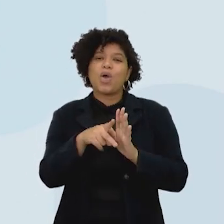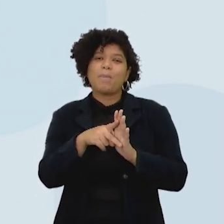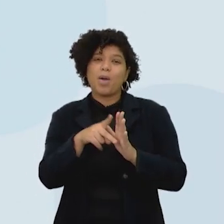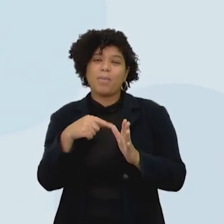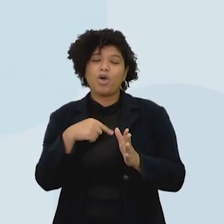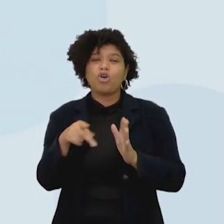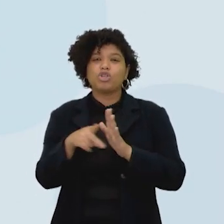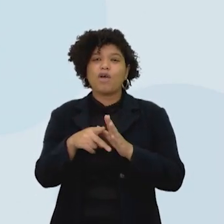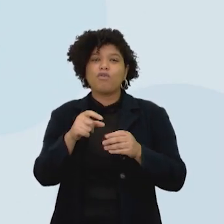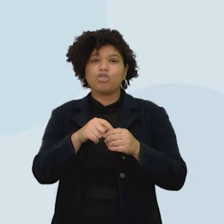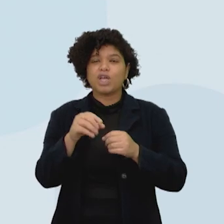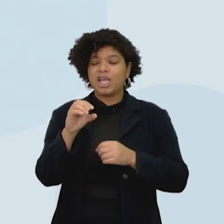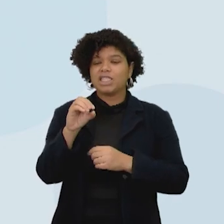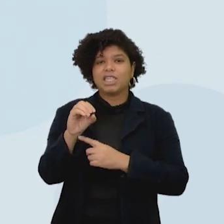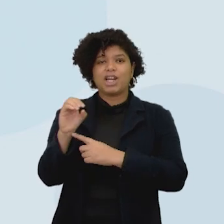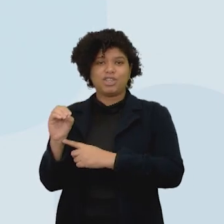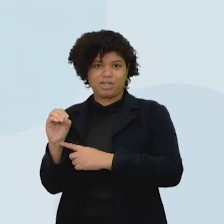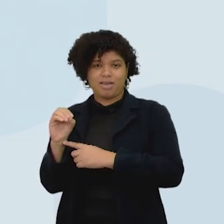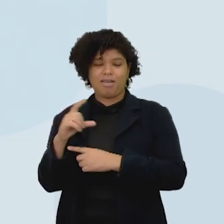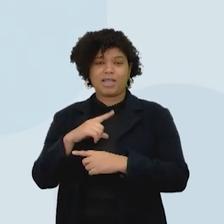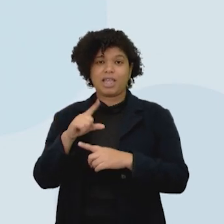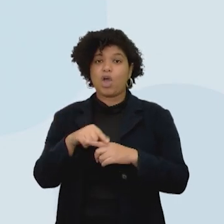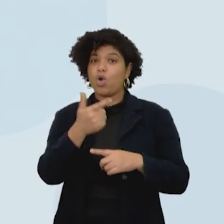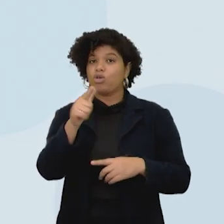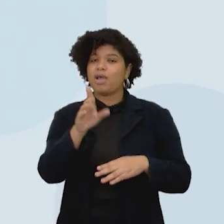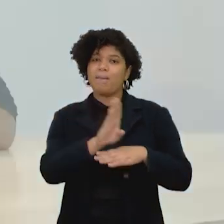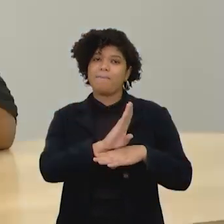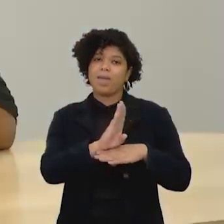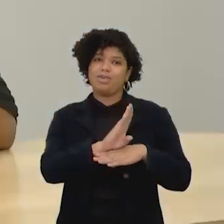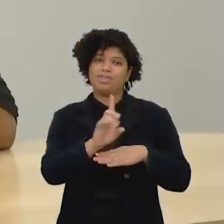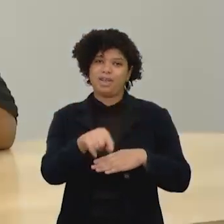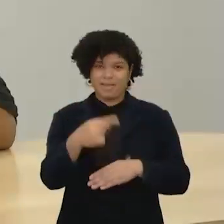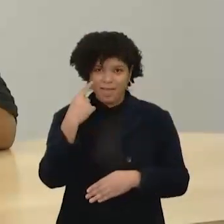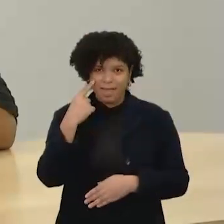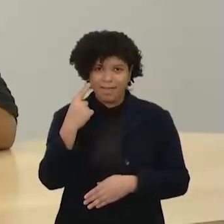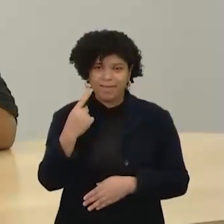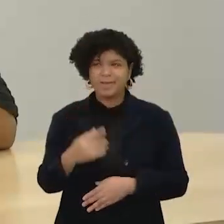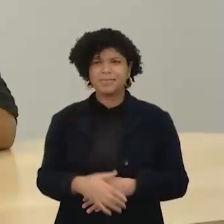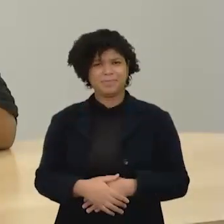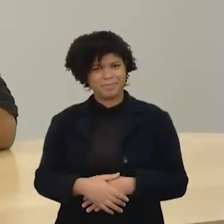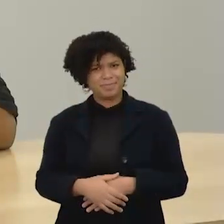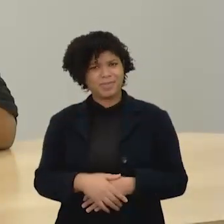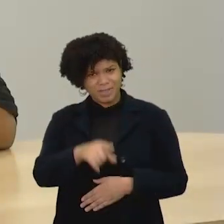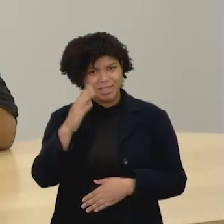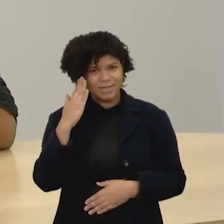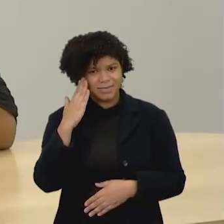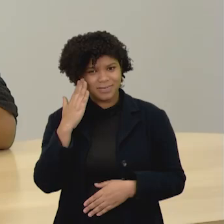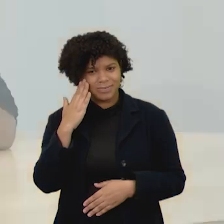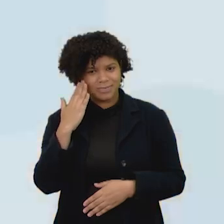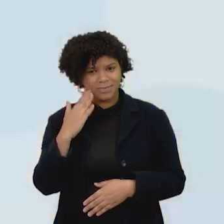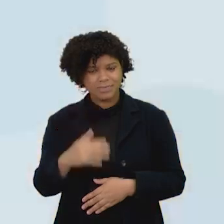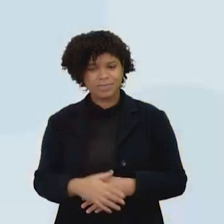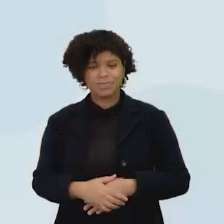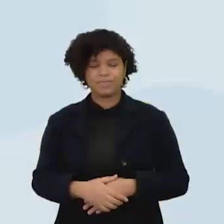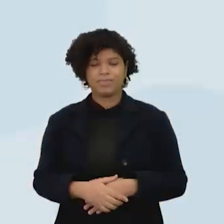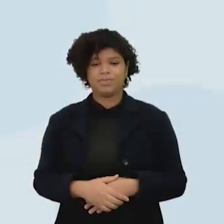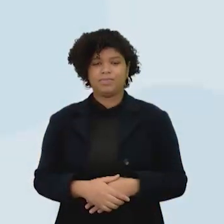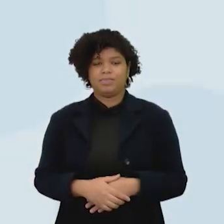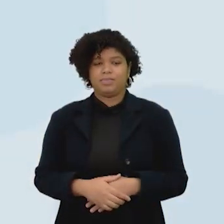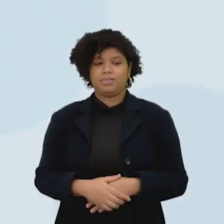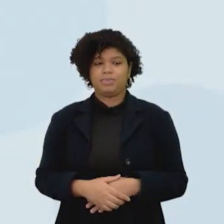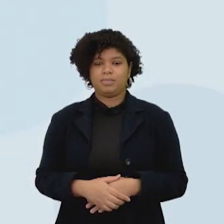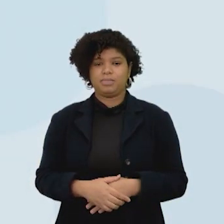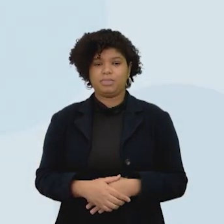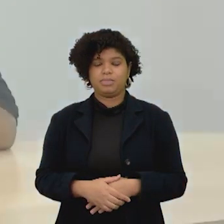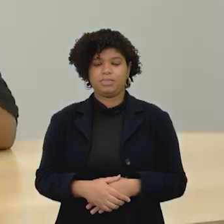cerejas, que na verdade teria a cor bege. Olha que coisa interessante, Pro. Sabia disso? Deixa eu...